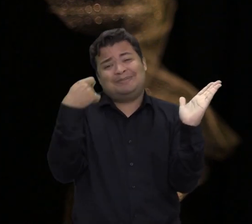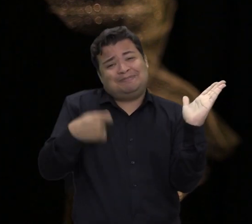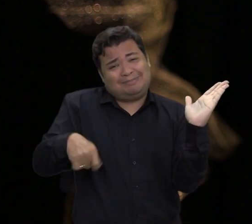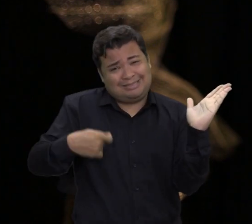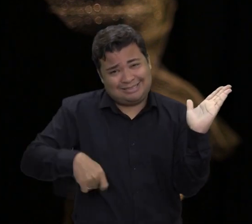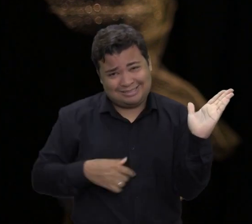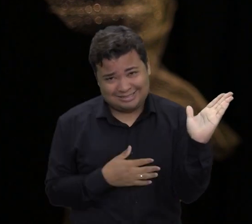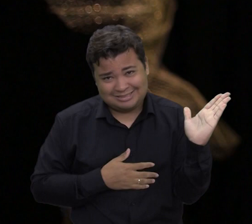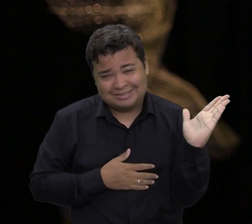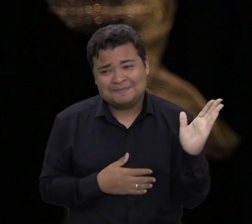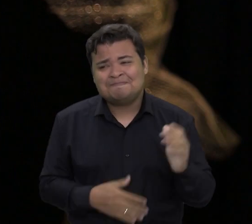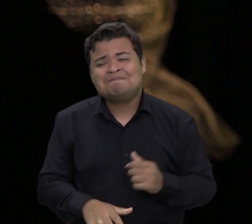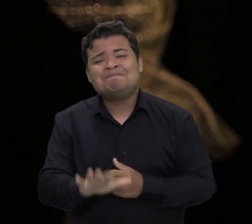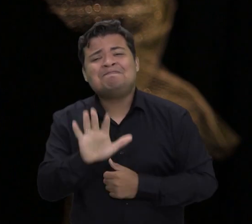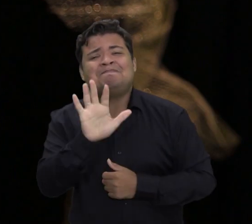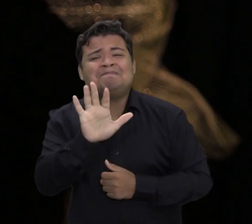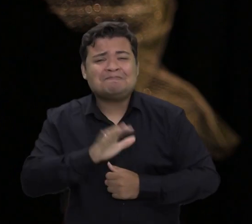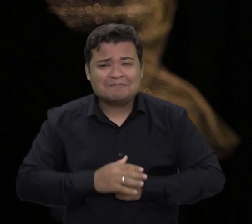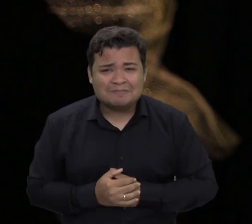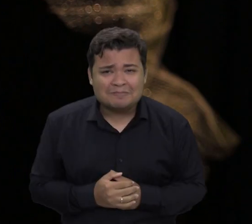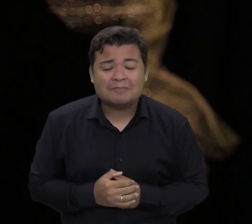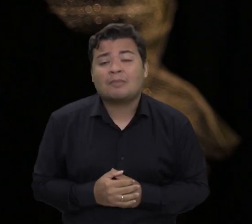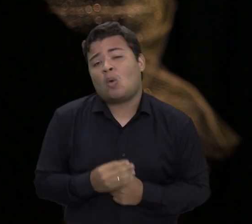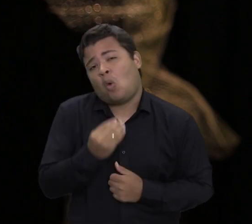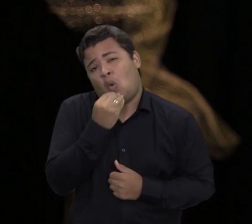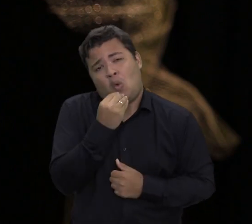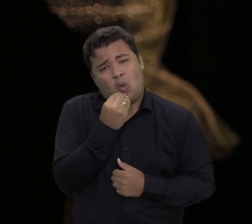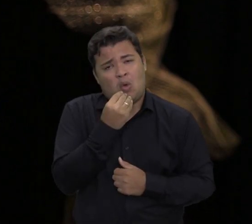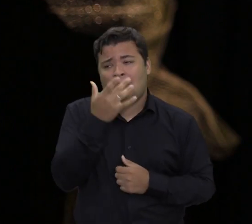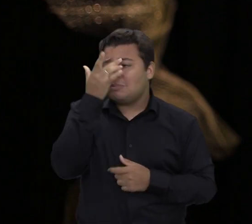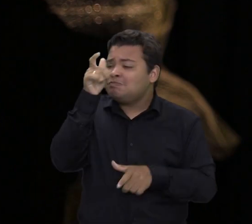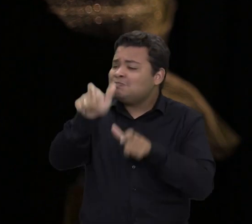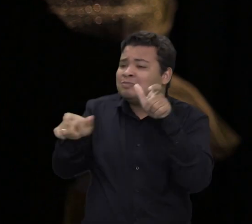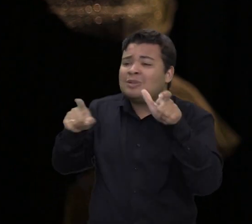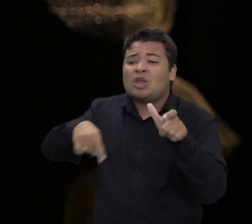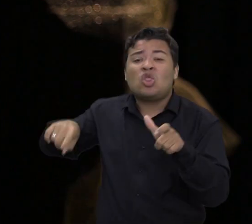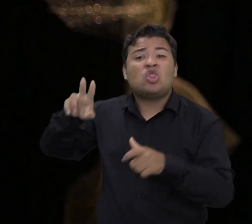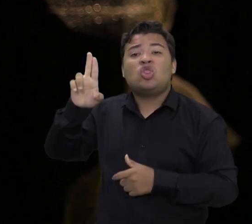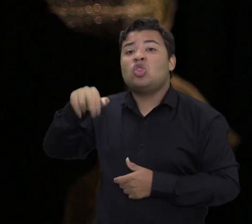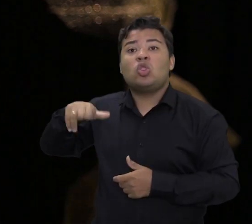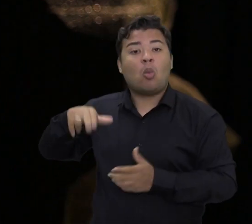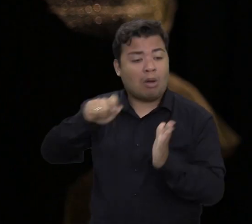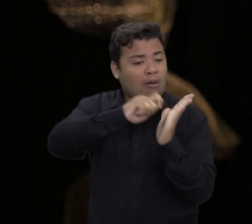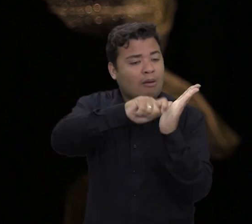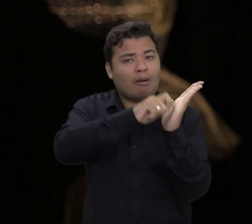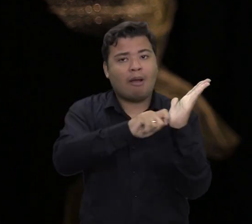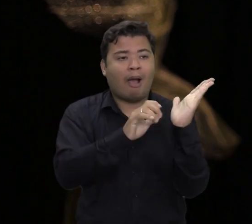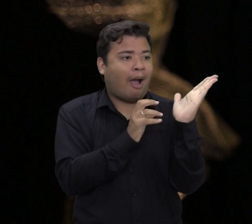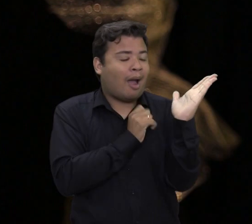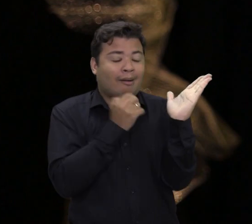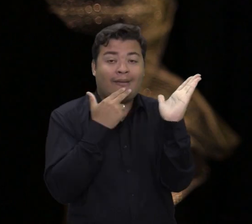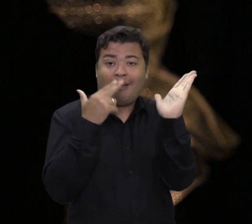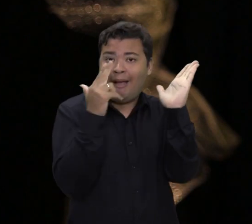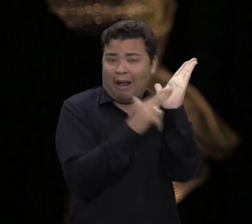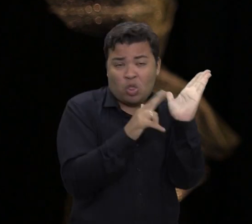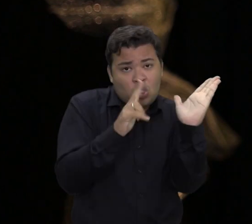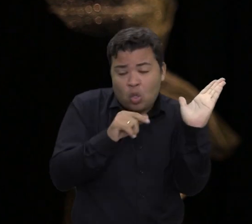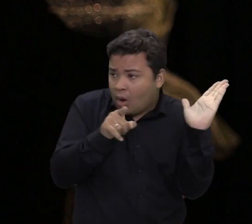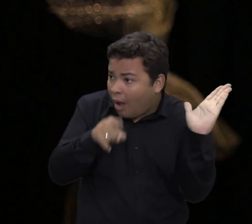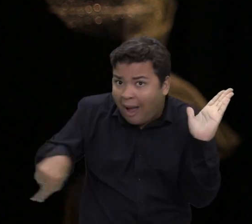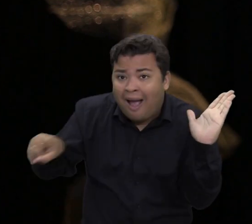ridículas. Mas afinal, só as criaturas que nunca escreveram cartas de